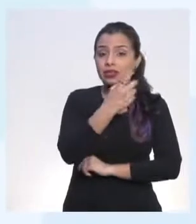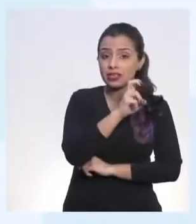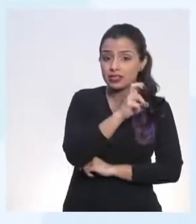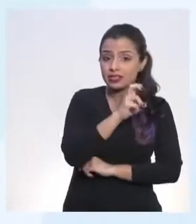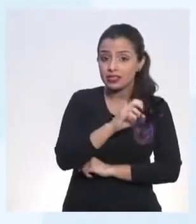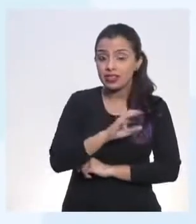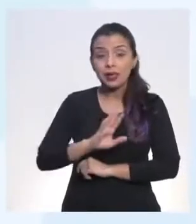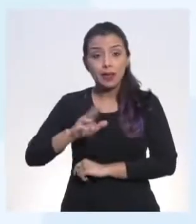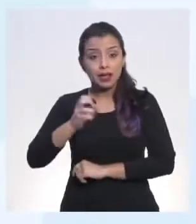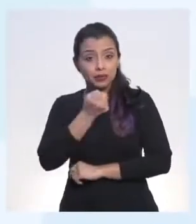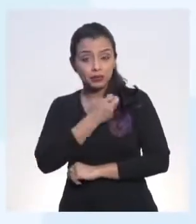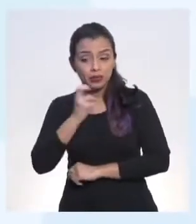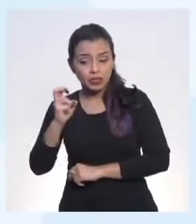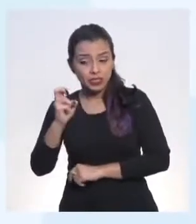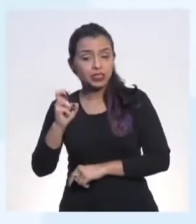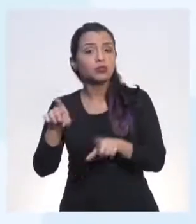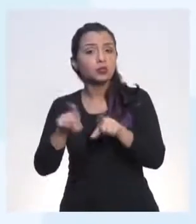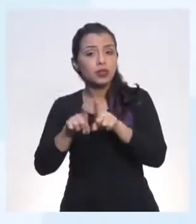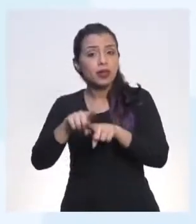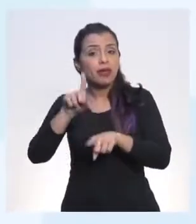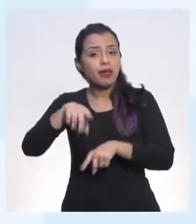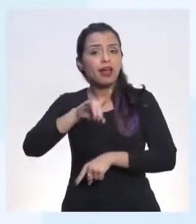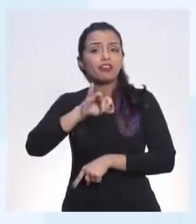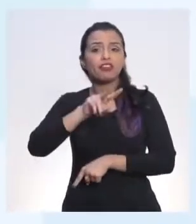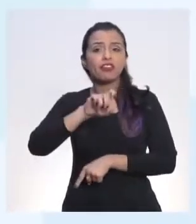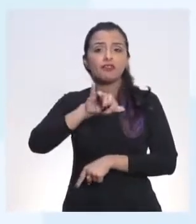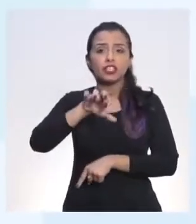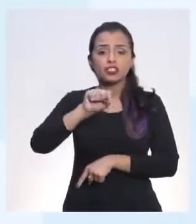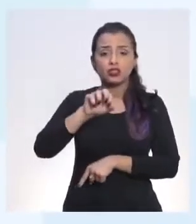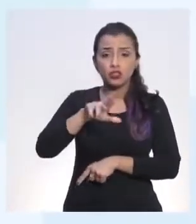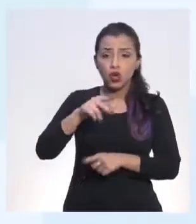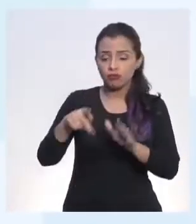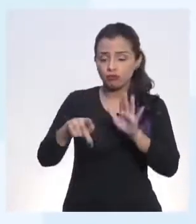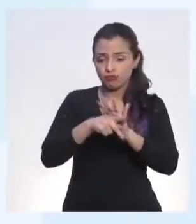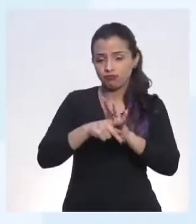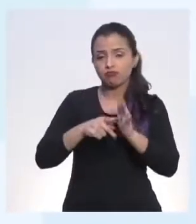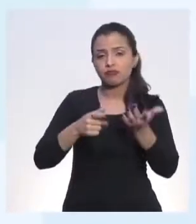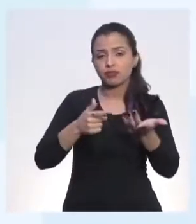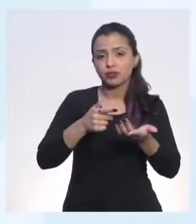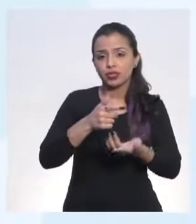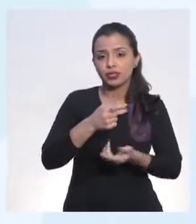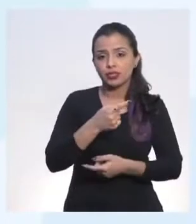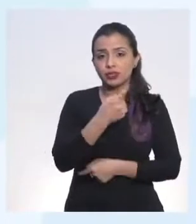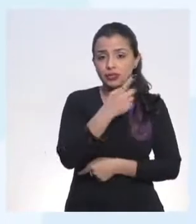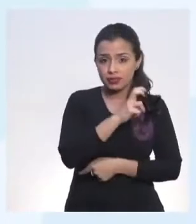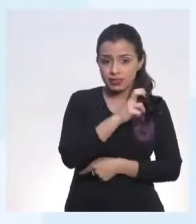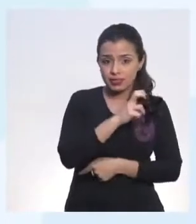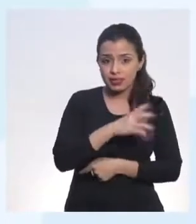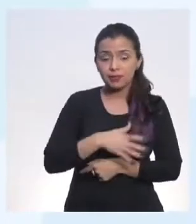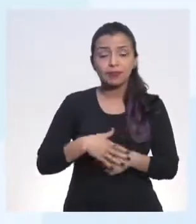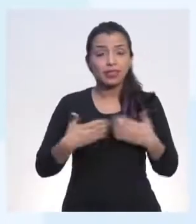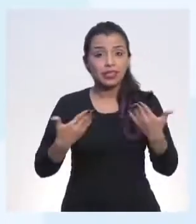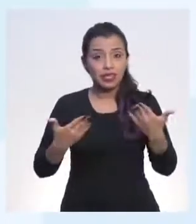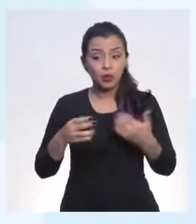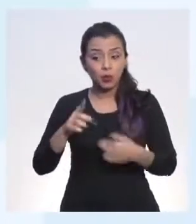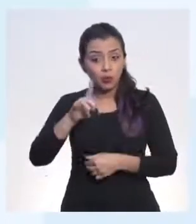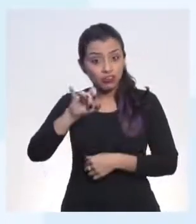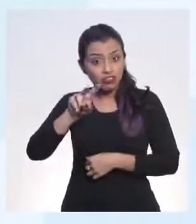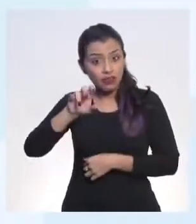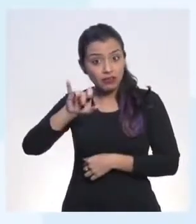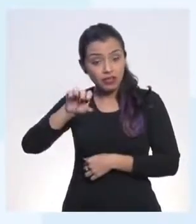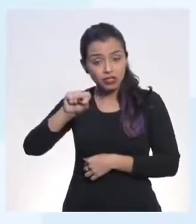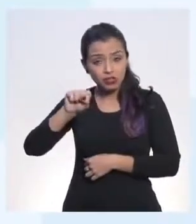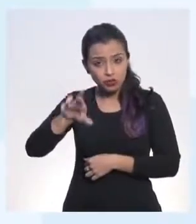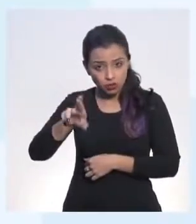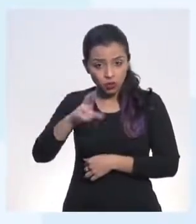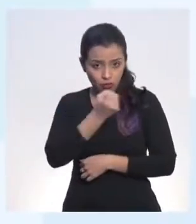do 15. Então, quem, no caso aqui, ó, vamos escrever, divisor, né? Eu posso dizer que o 3, no